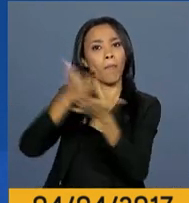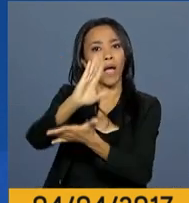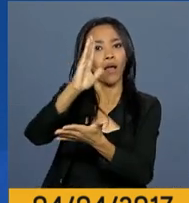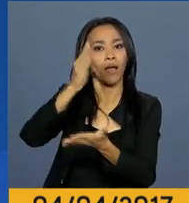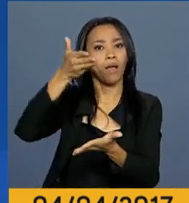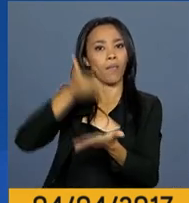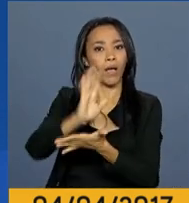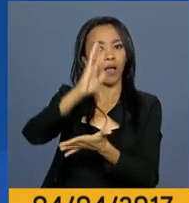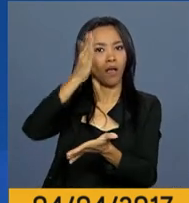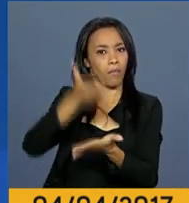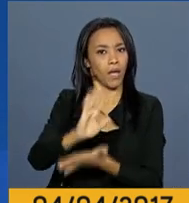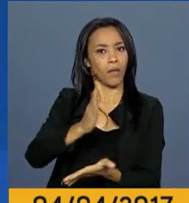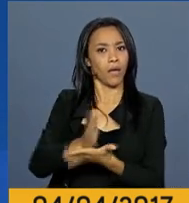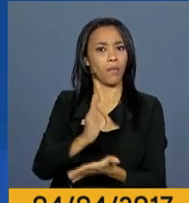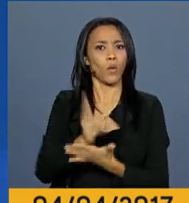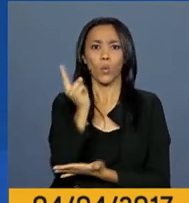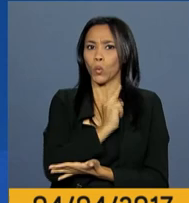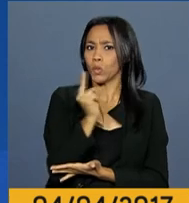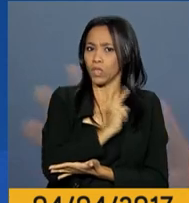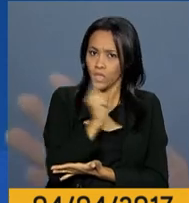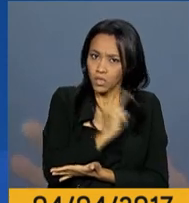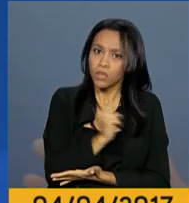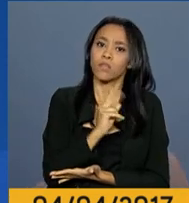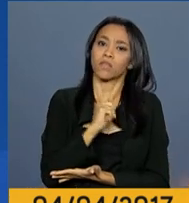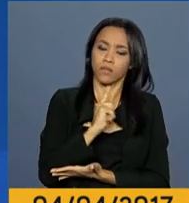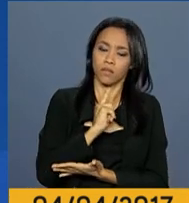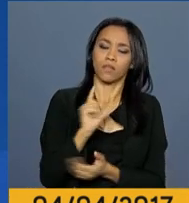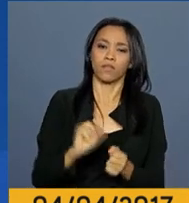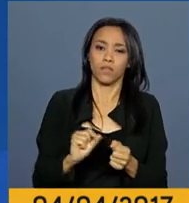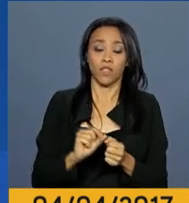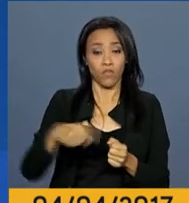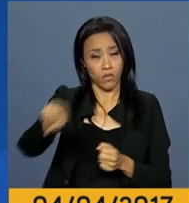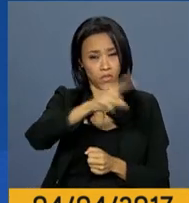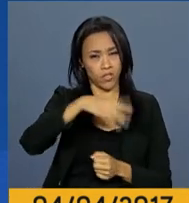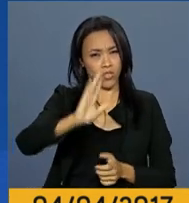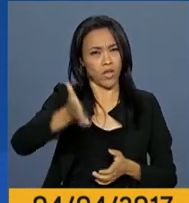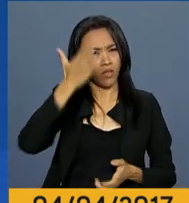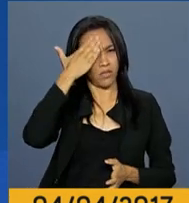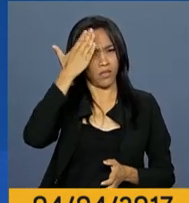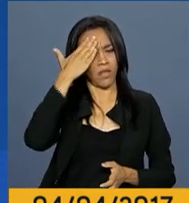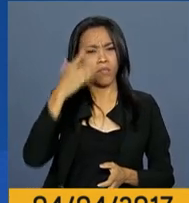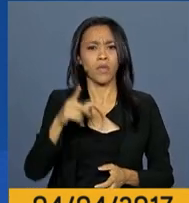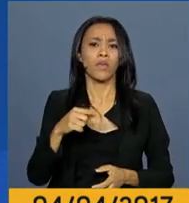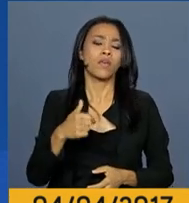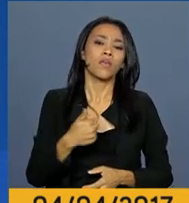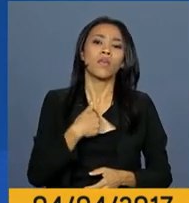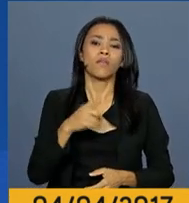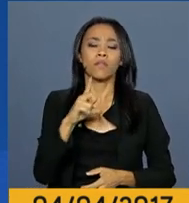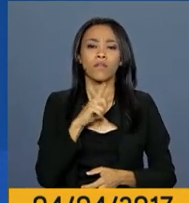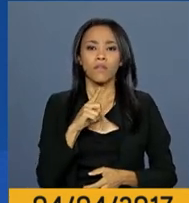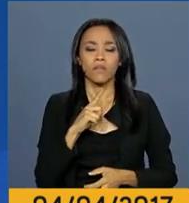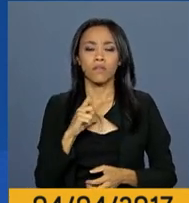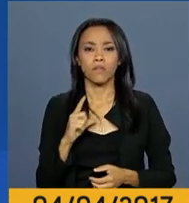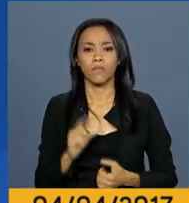a urgência que a situação requer. Afinal, os senhores sabem que eu tenho, na verdade,